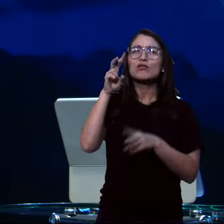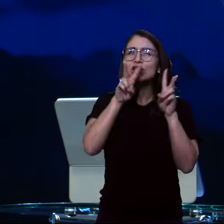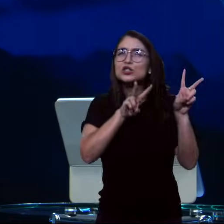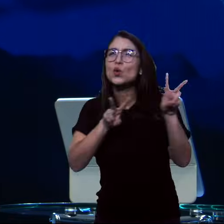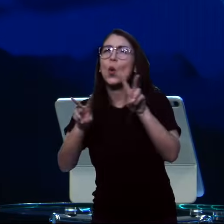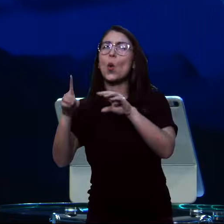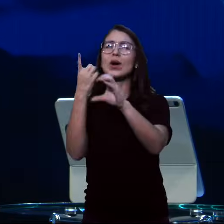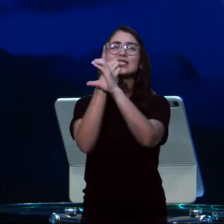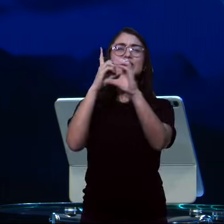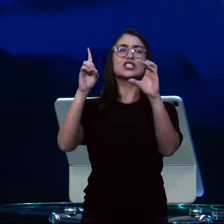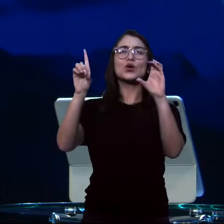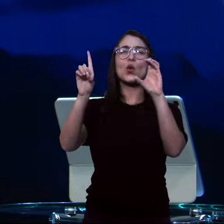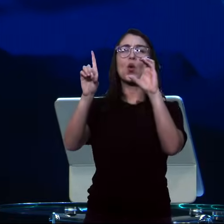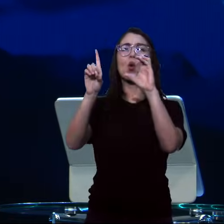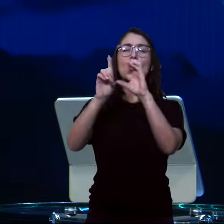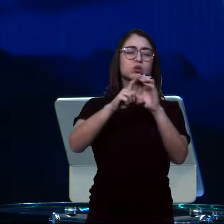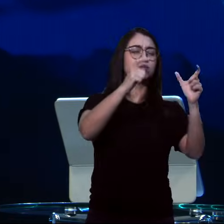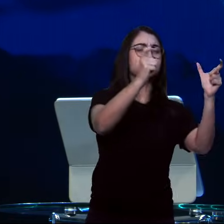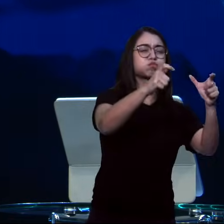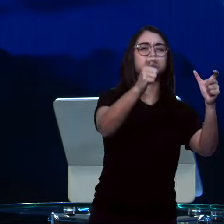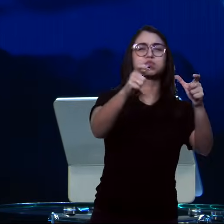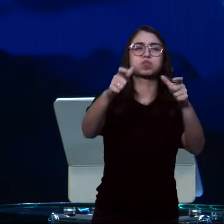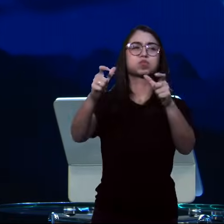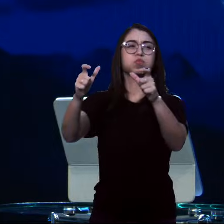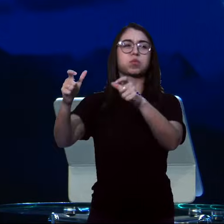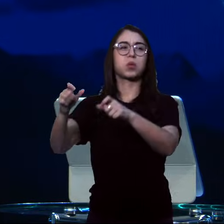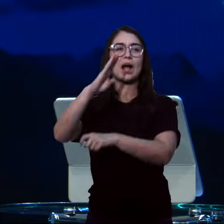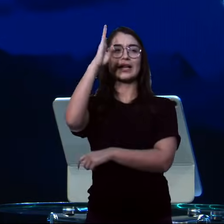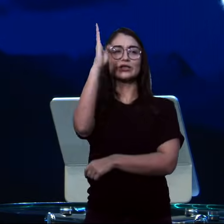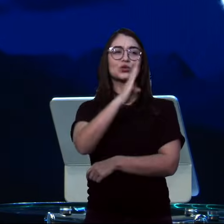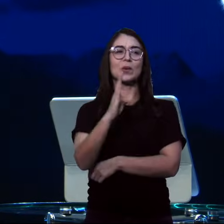cultos em vários estádios nas capitais do Brasil.